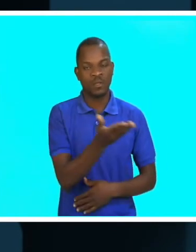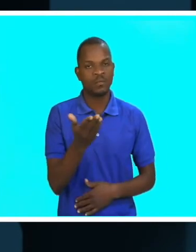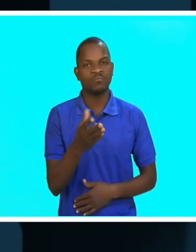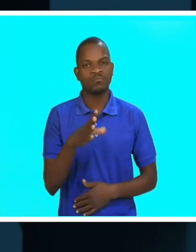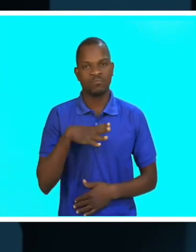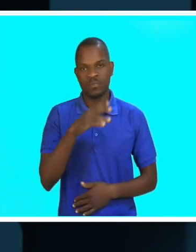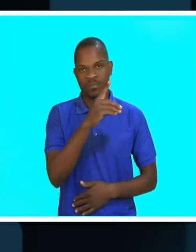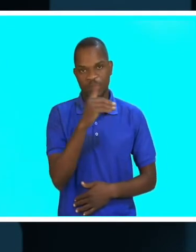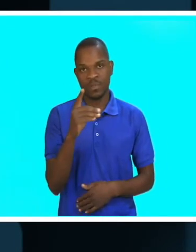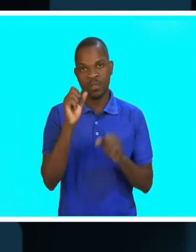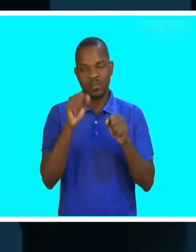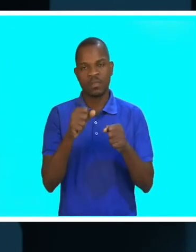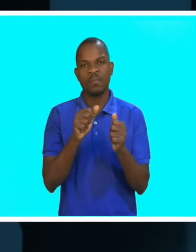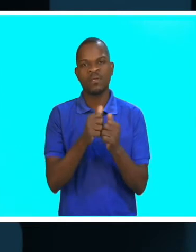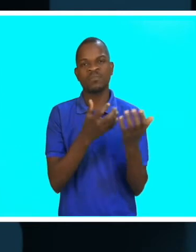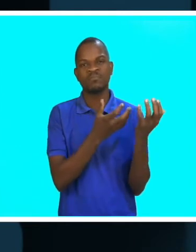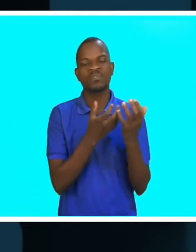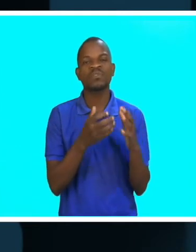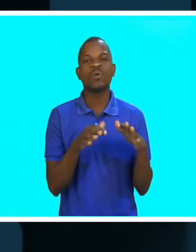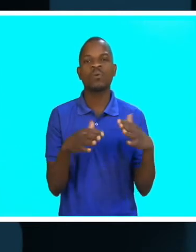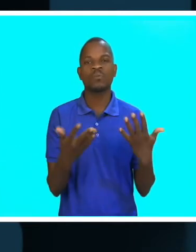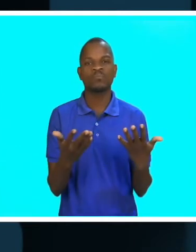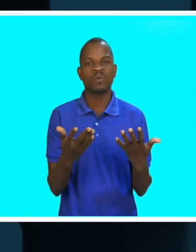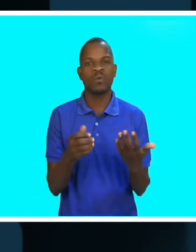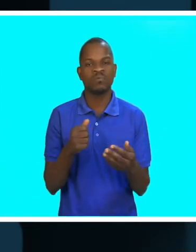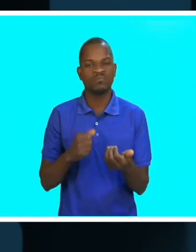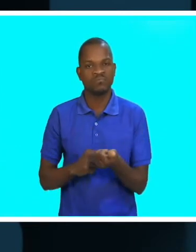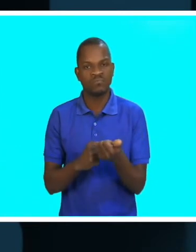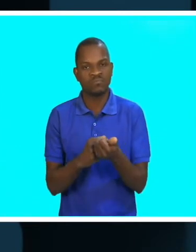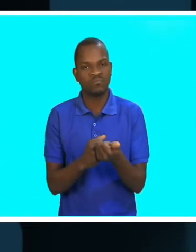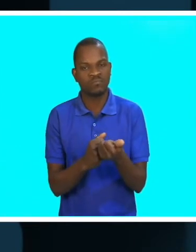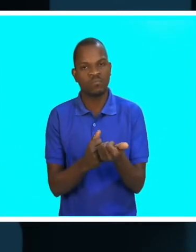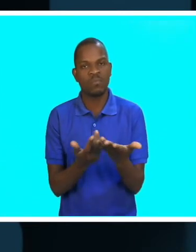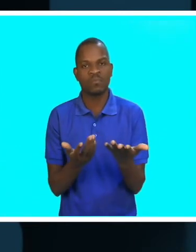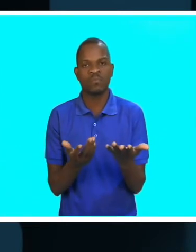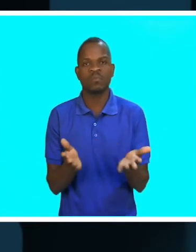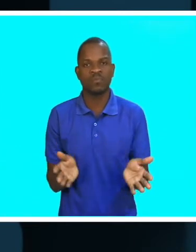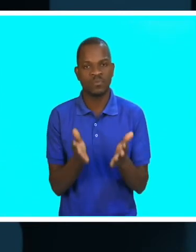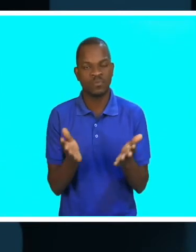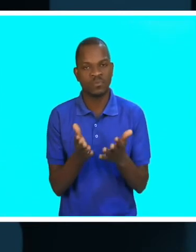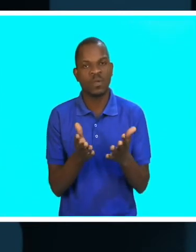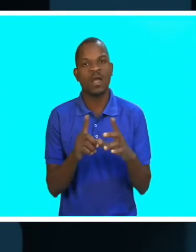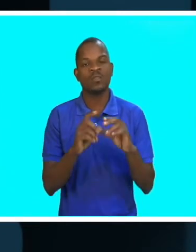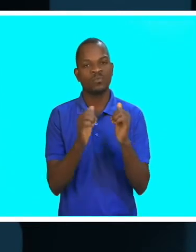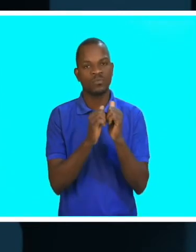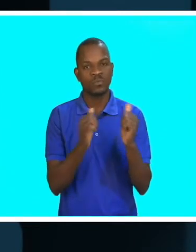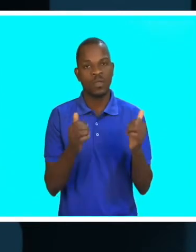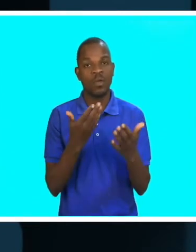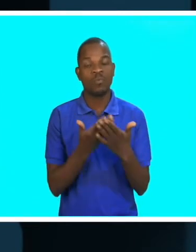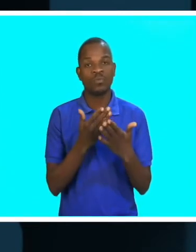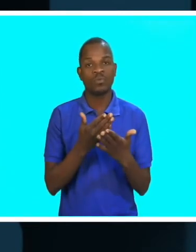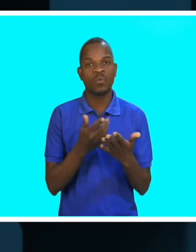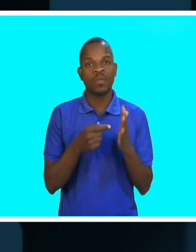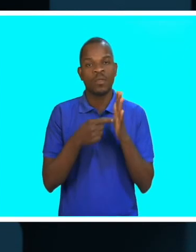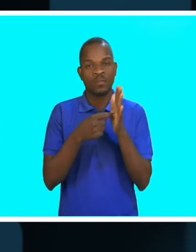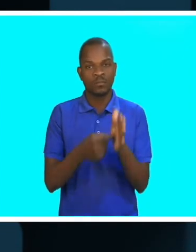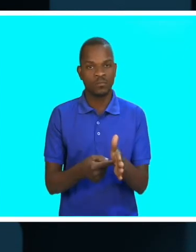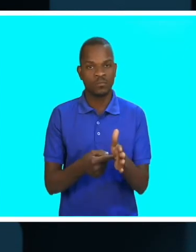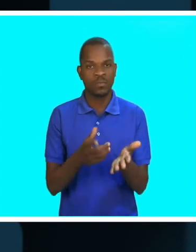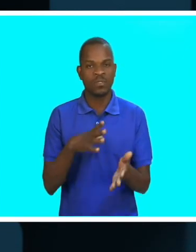deficientes que precisam de uma motivação, precisam de um tratamento especial. Por essa razão que mesmo